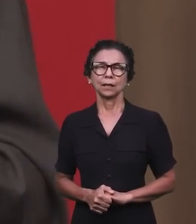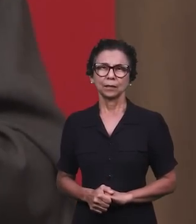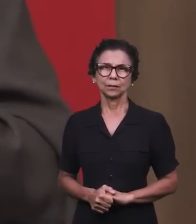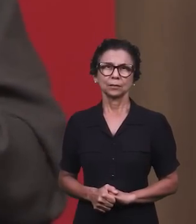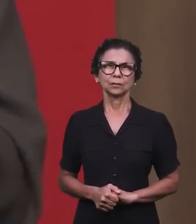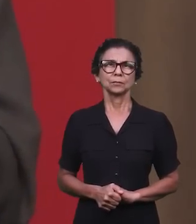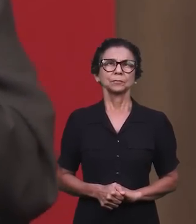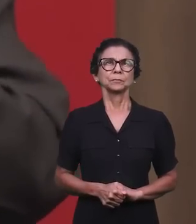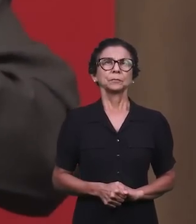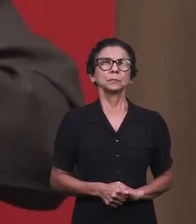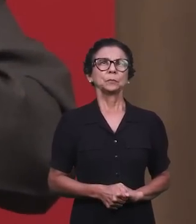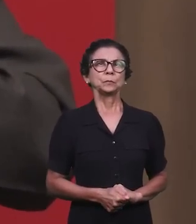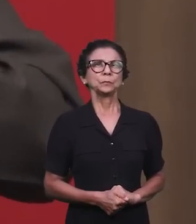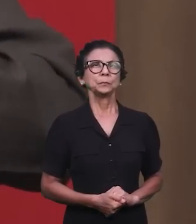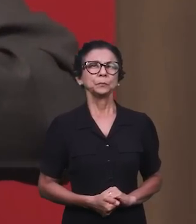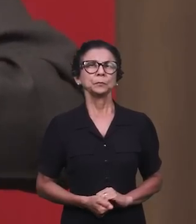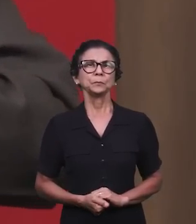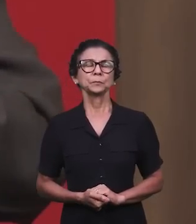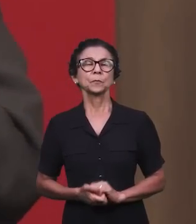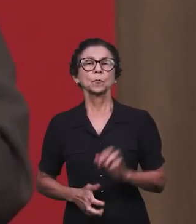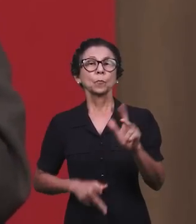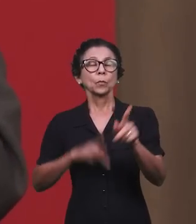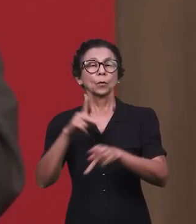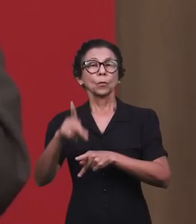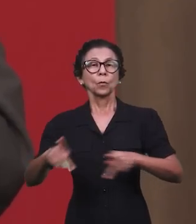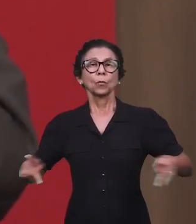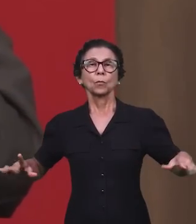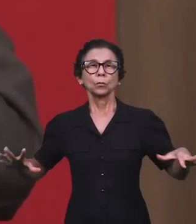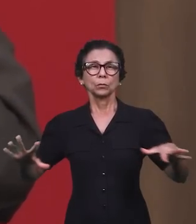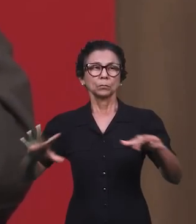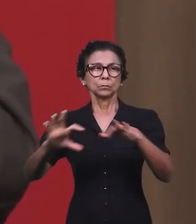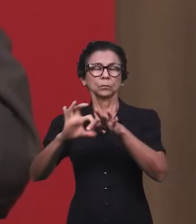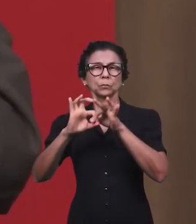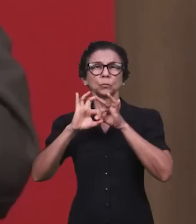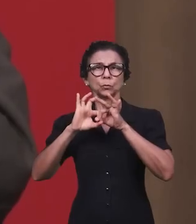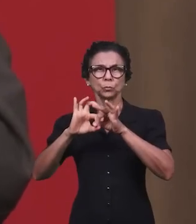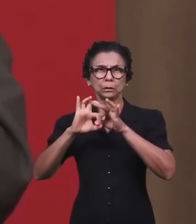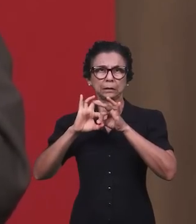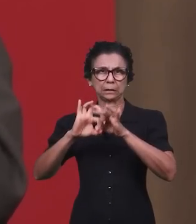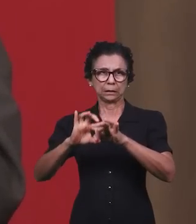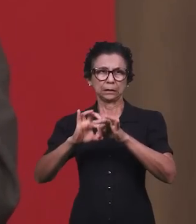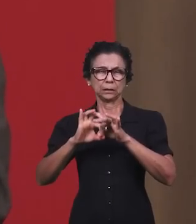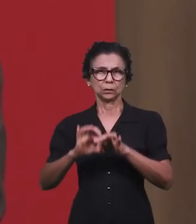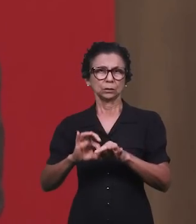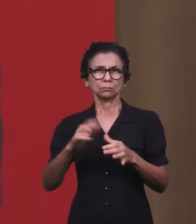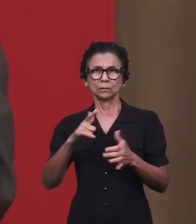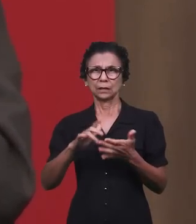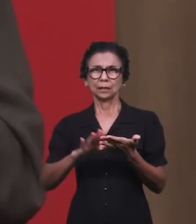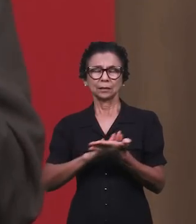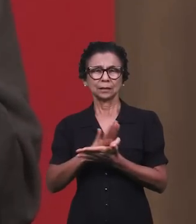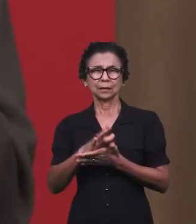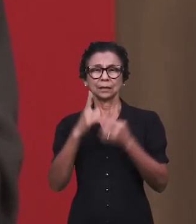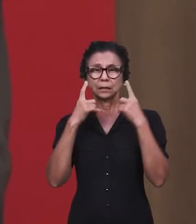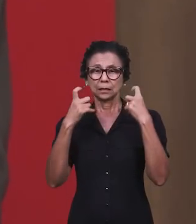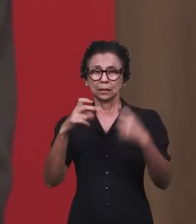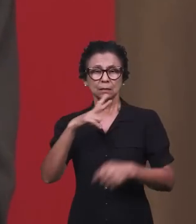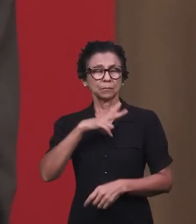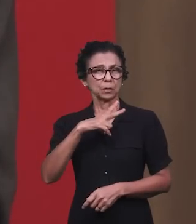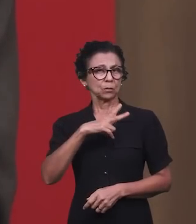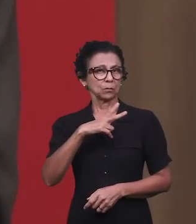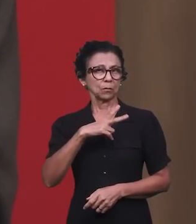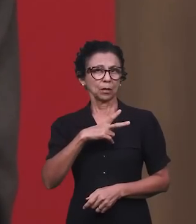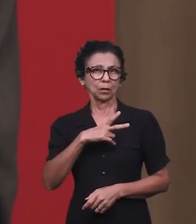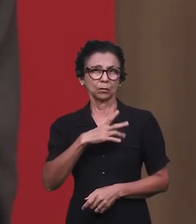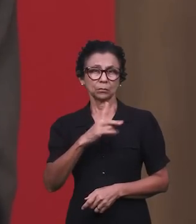porque é um povo que está unido sem pretensões pessoais. Golda Meir,